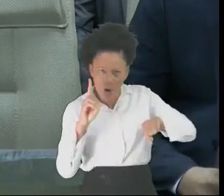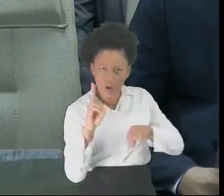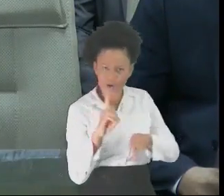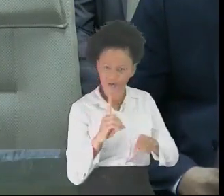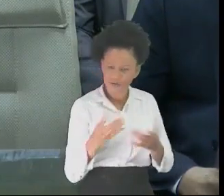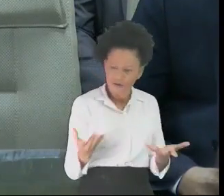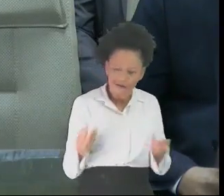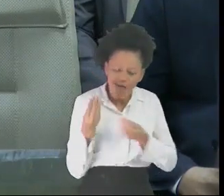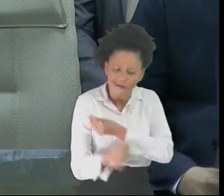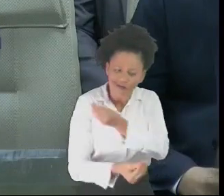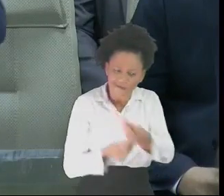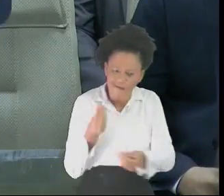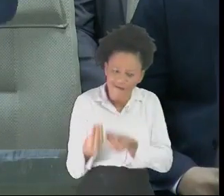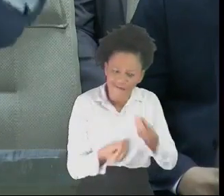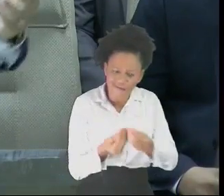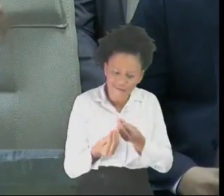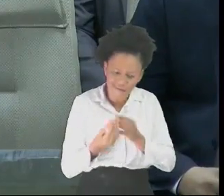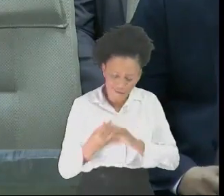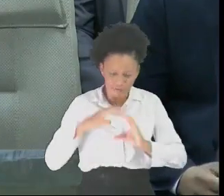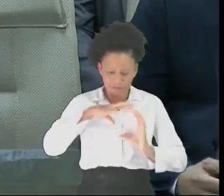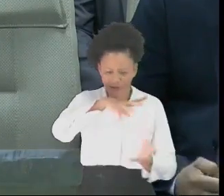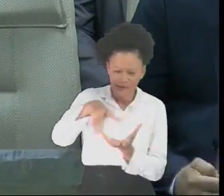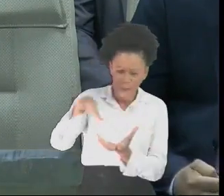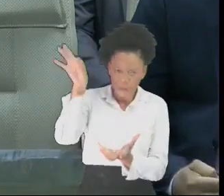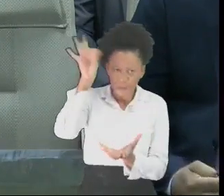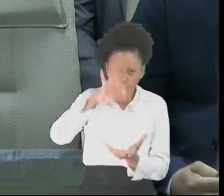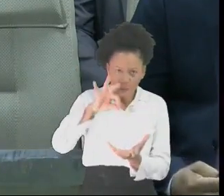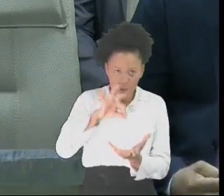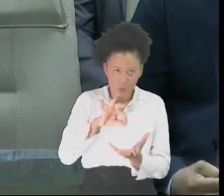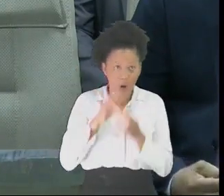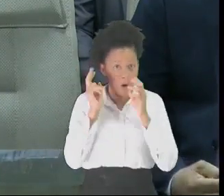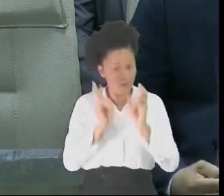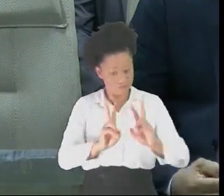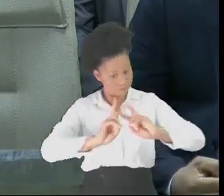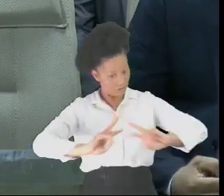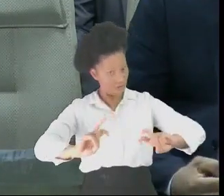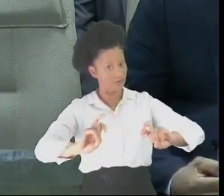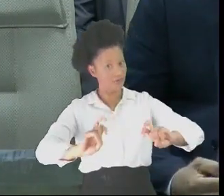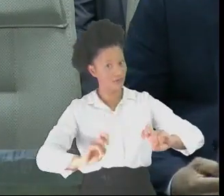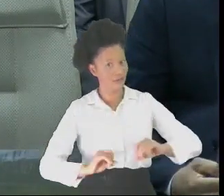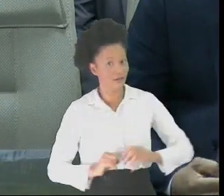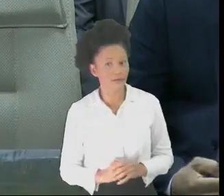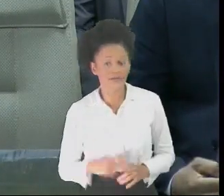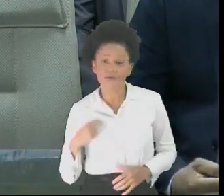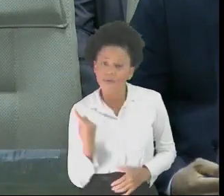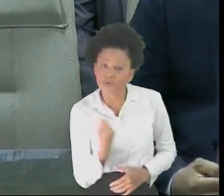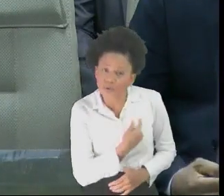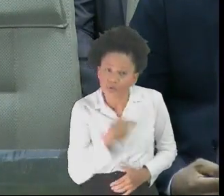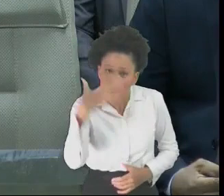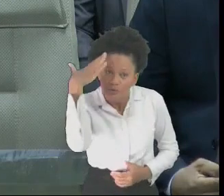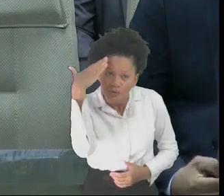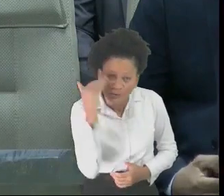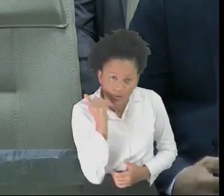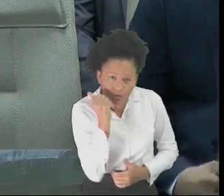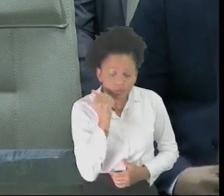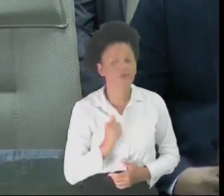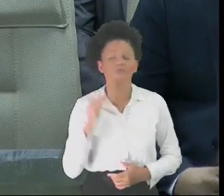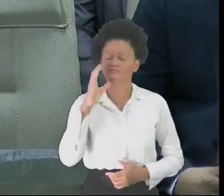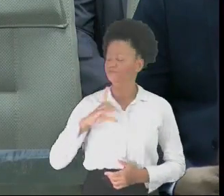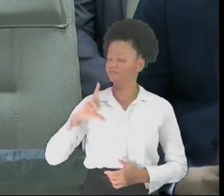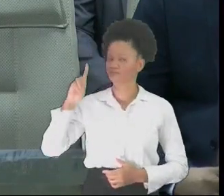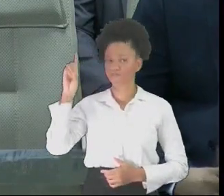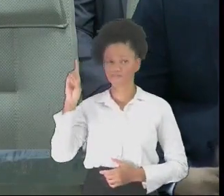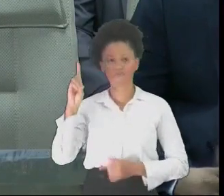Como é que ele vai sair da terra se ele é onipresente? Observe bem. Nós sabemos que